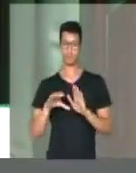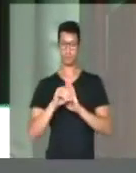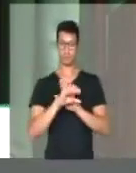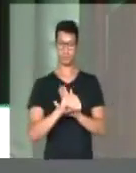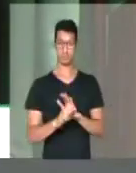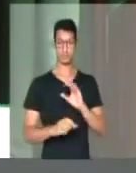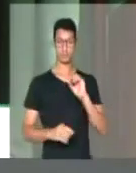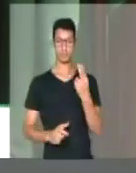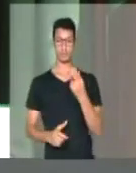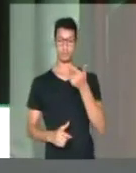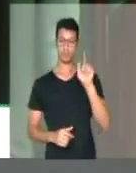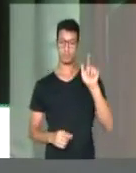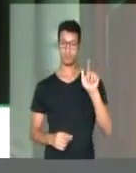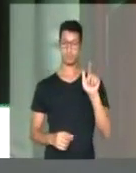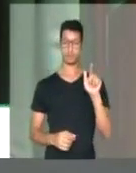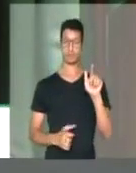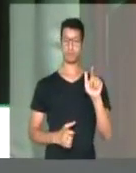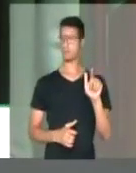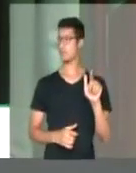Google ou